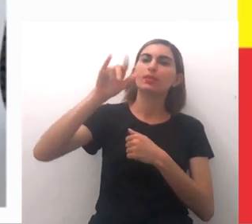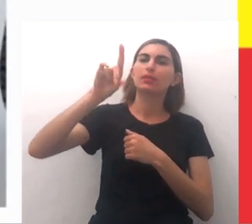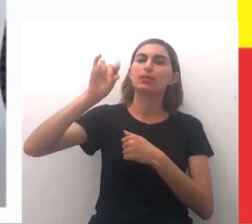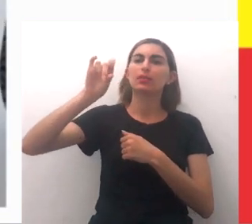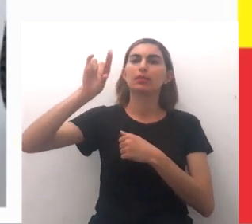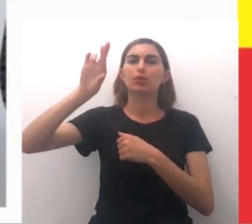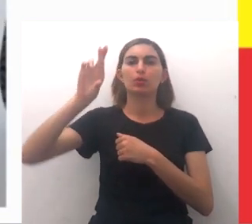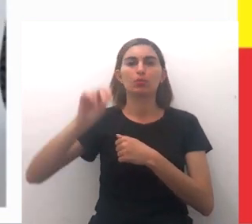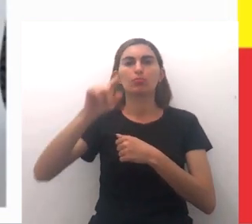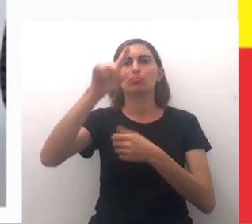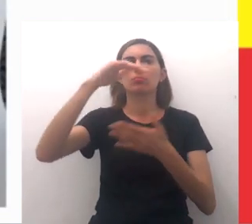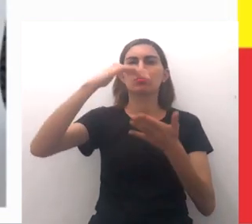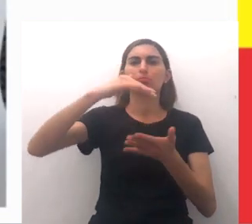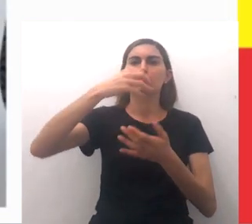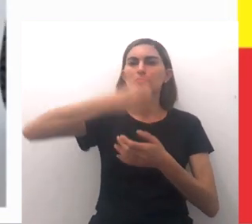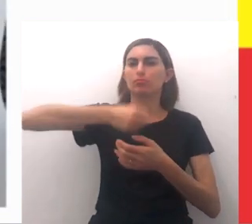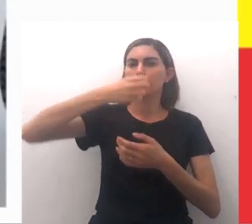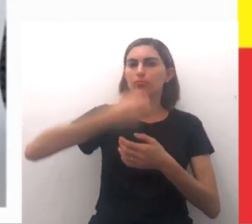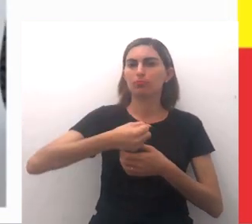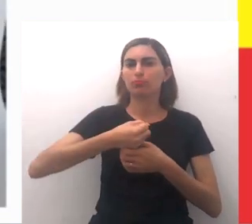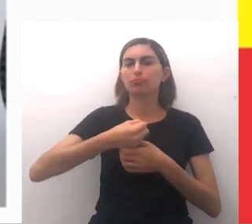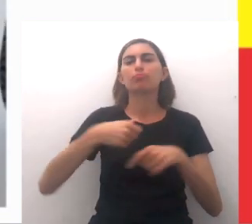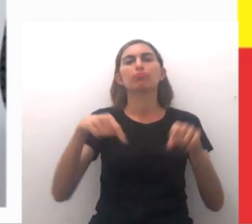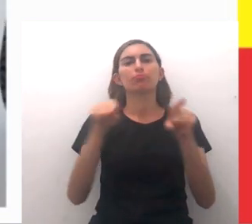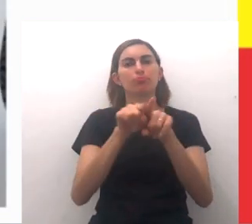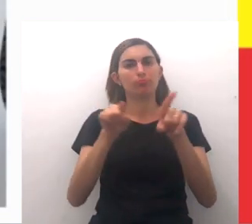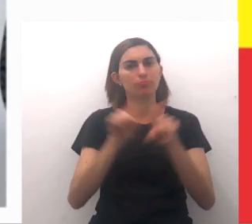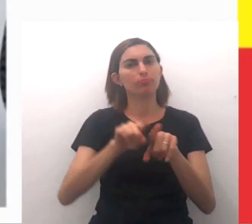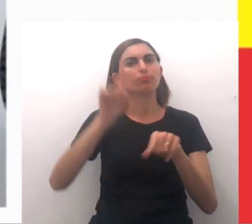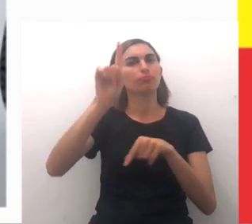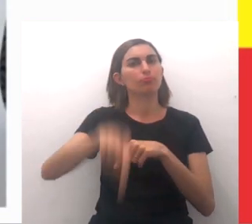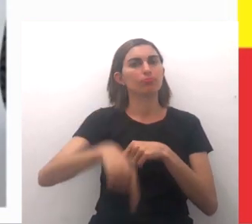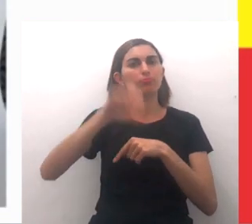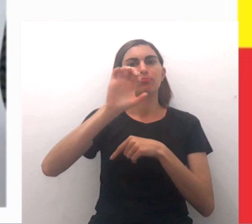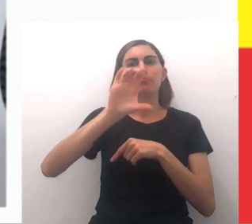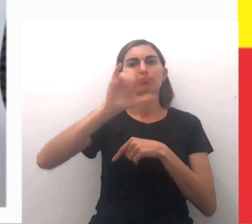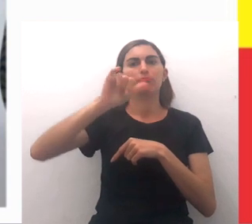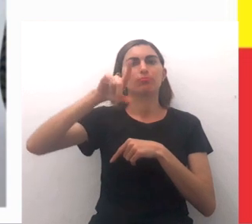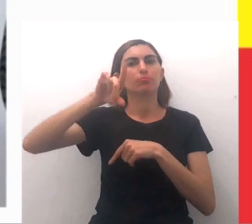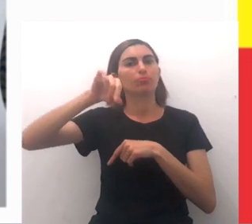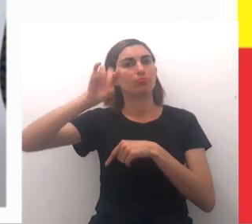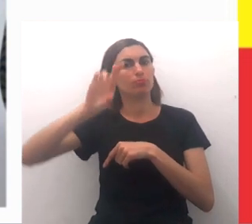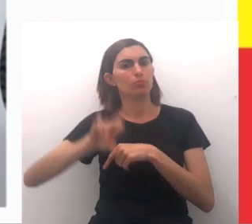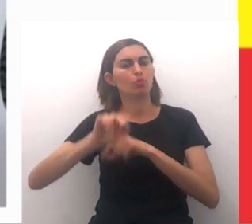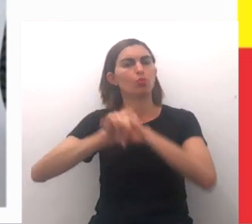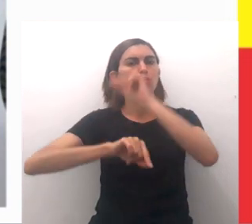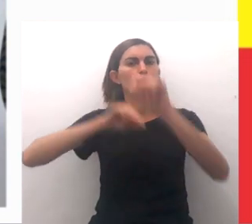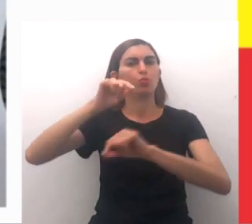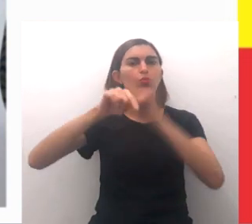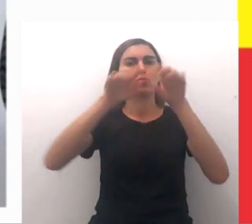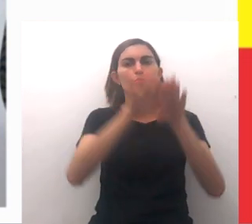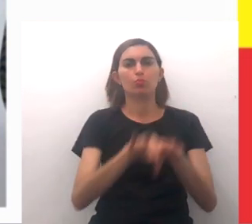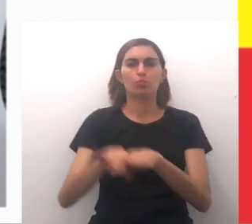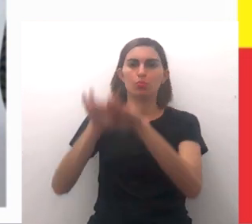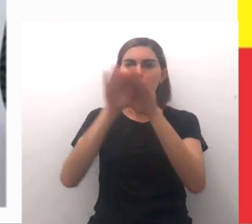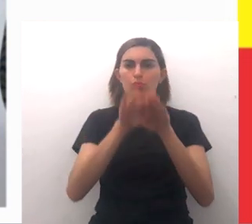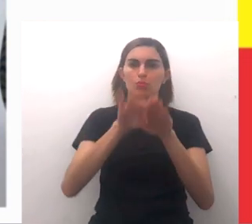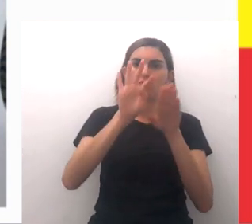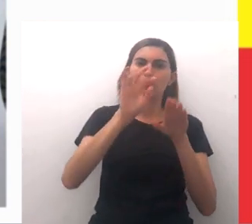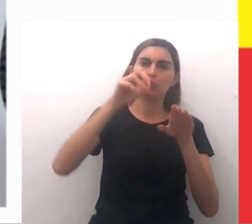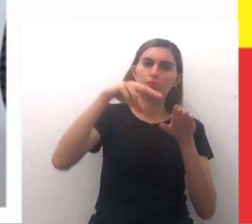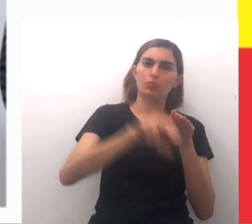agora, lata de leite. Também é um cilindro. Então, ó, o que é comum no tonel e o